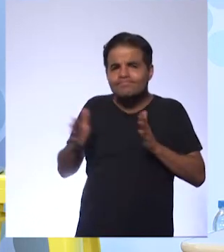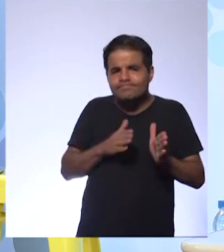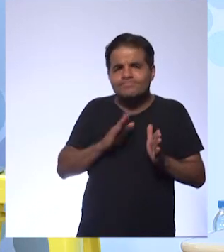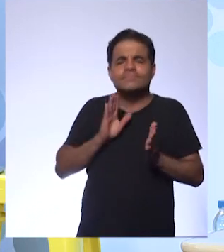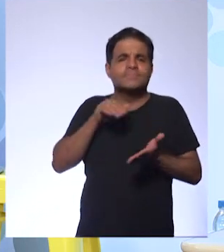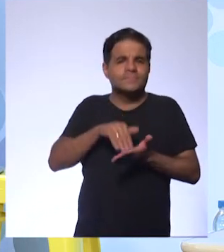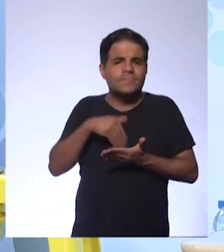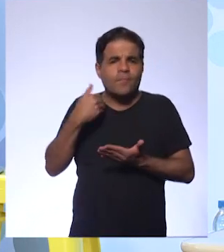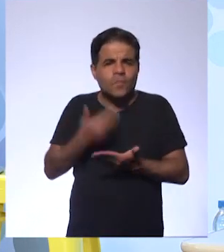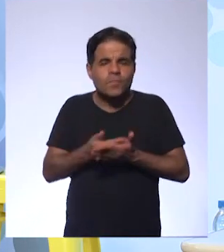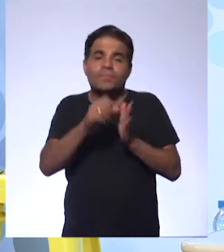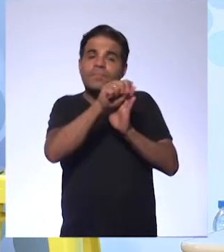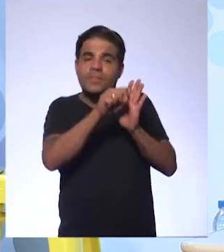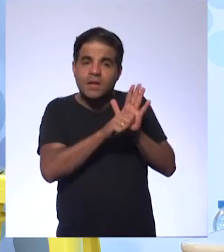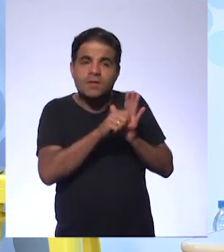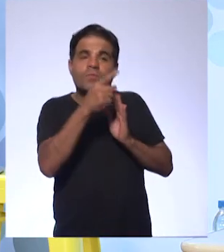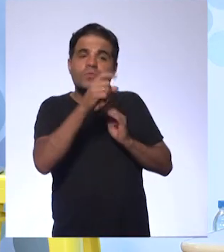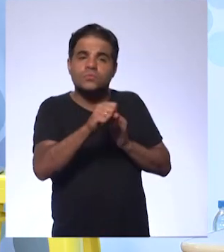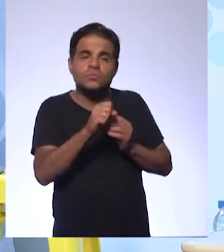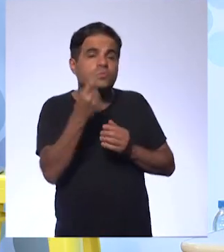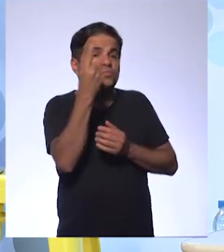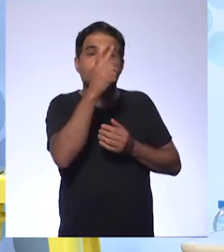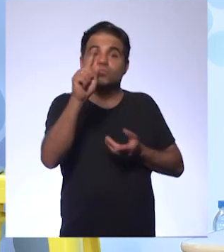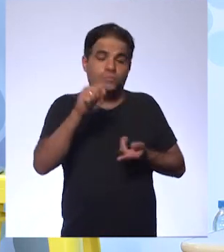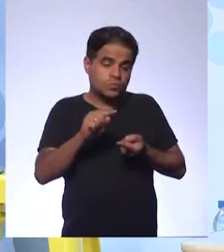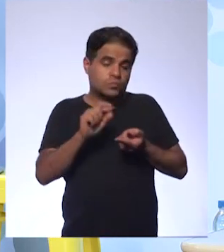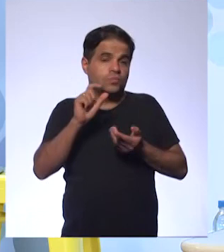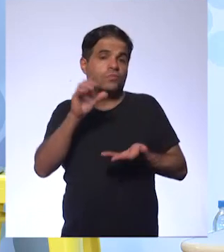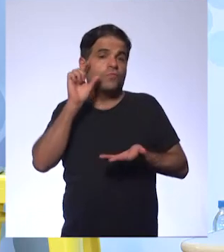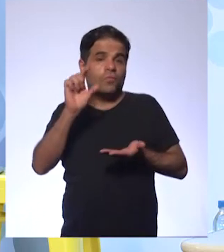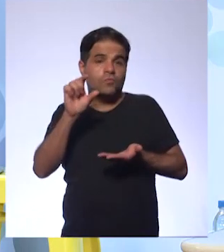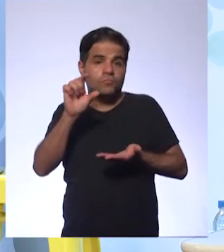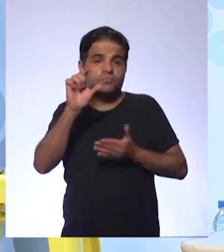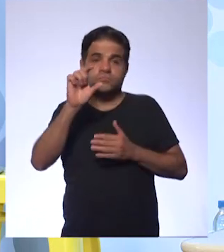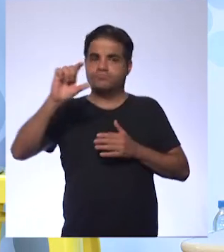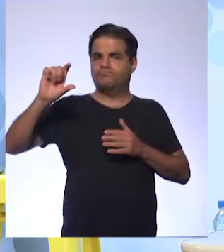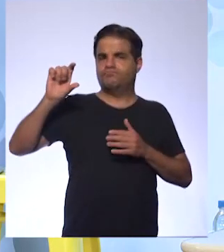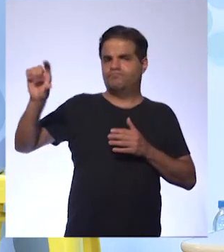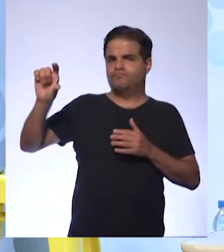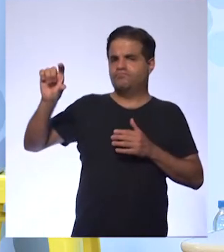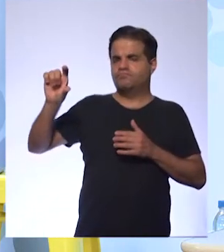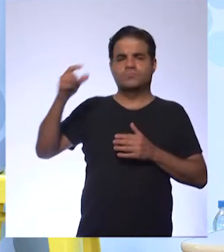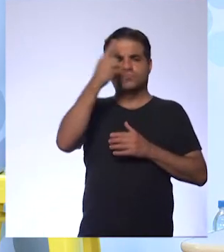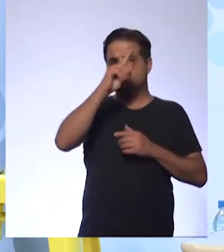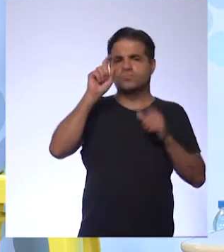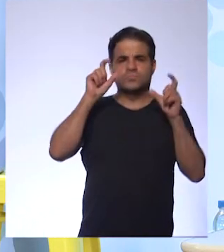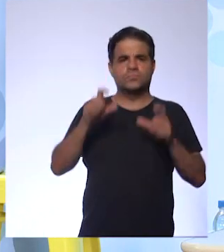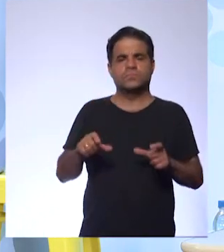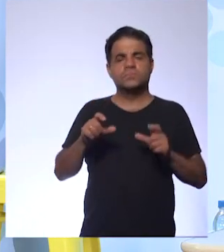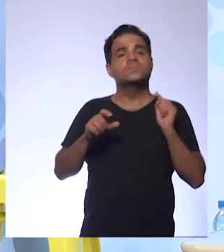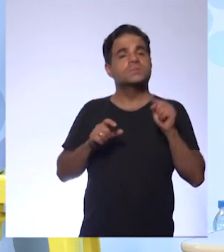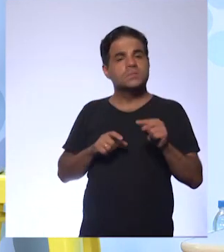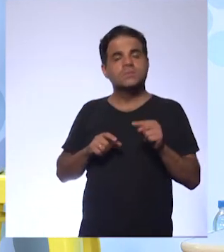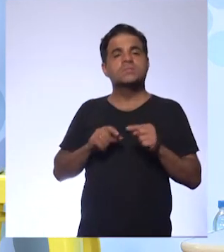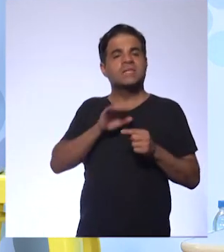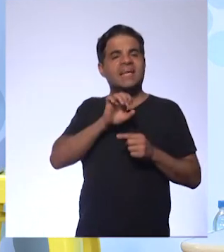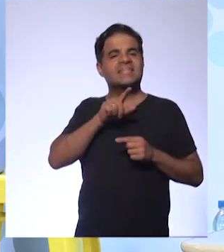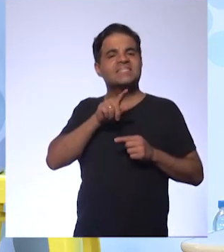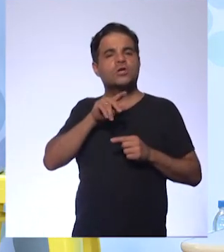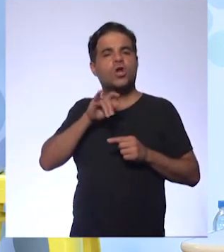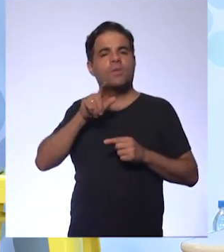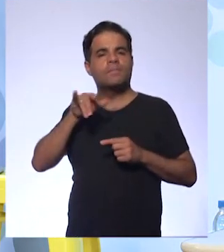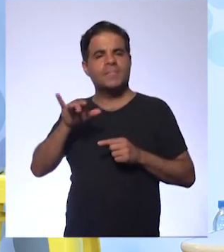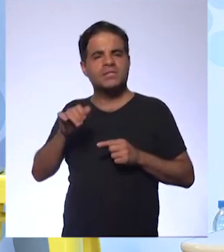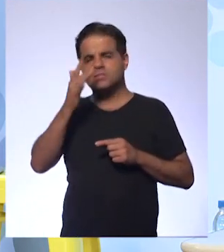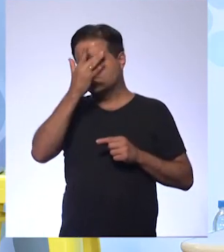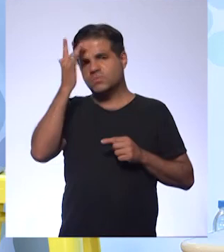aquele momento, século XVIII, num único volume, né, num único lugar ali, que era a enciclopédia, onde as